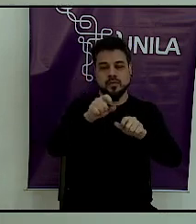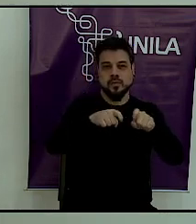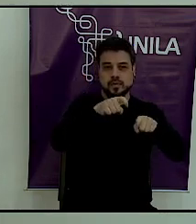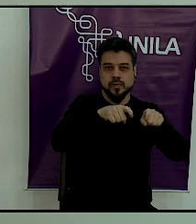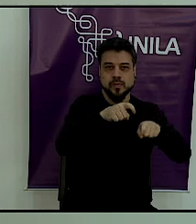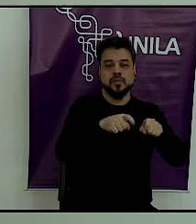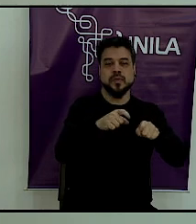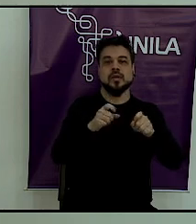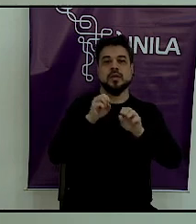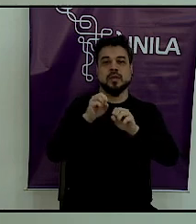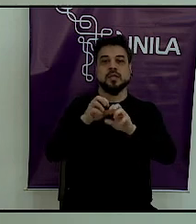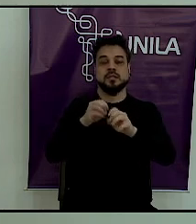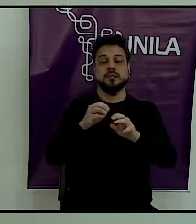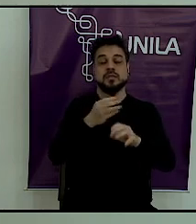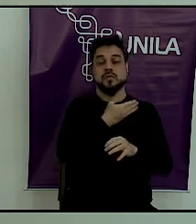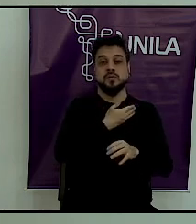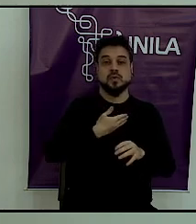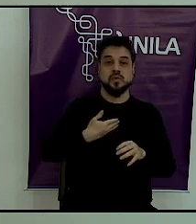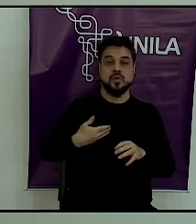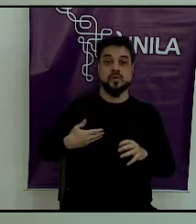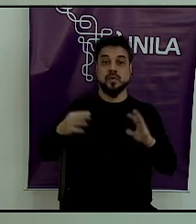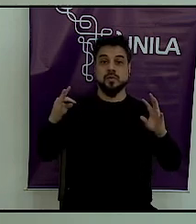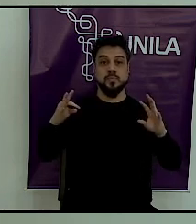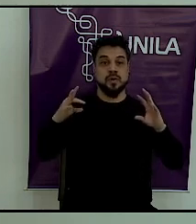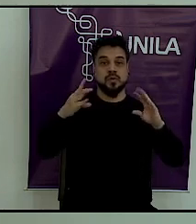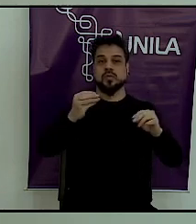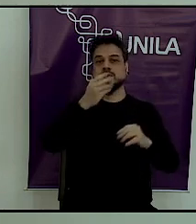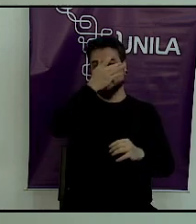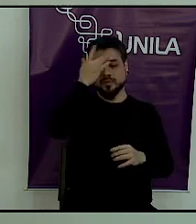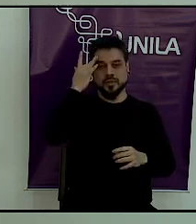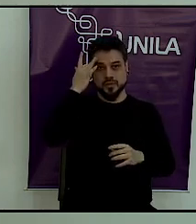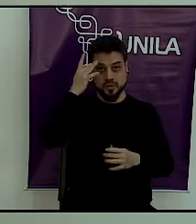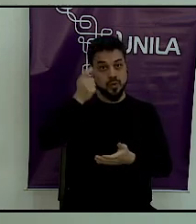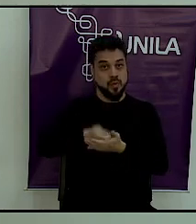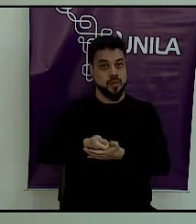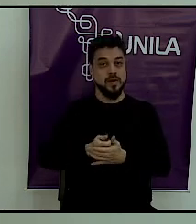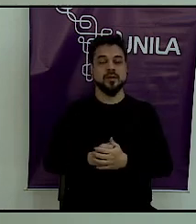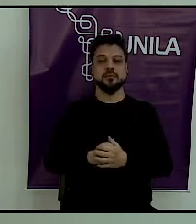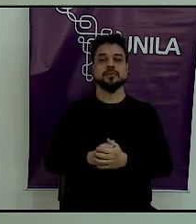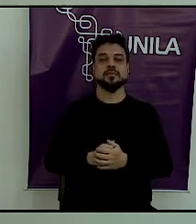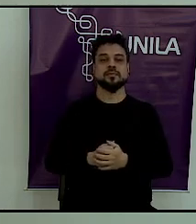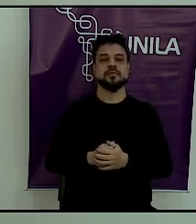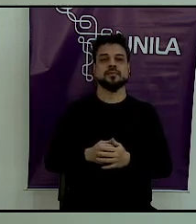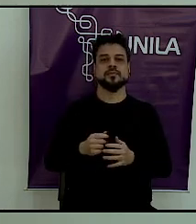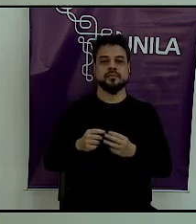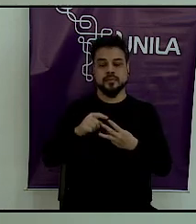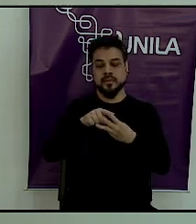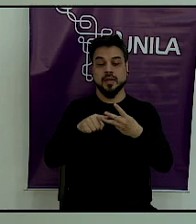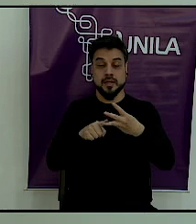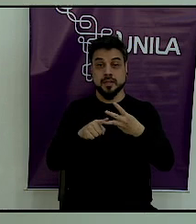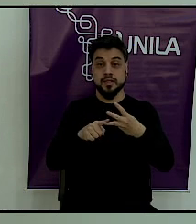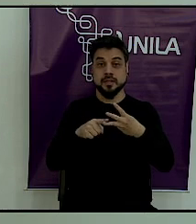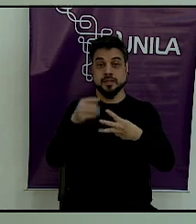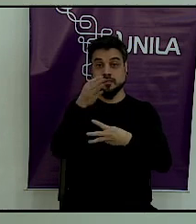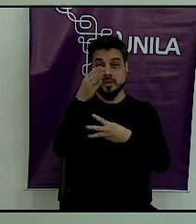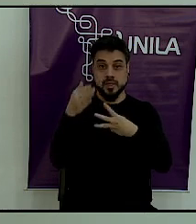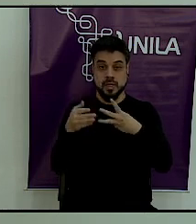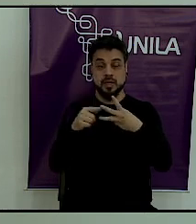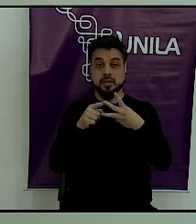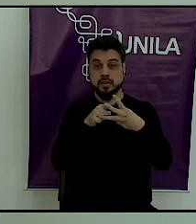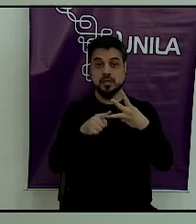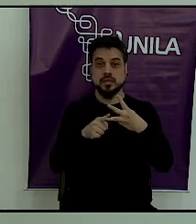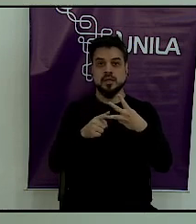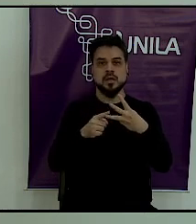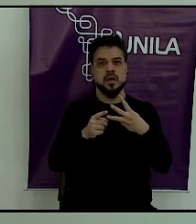ensino público obrigatório. Ensino público obrigatório. Infelizmente, essas três palavras de ordem